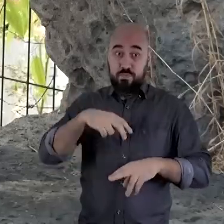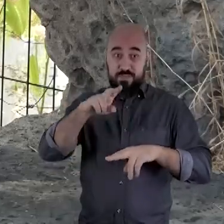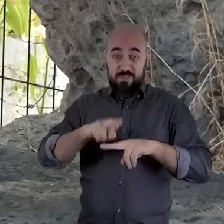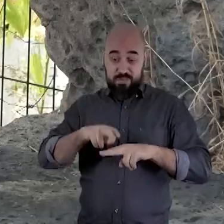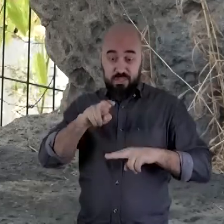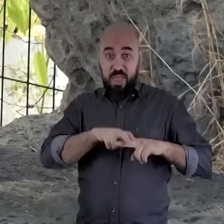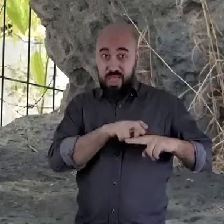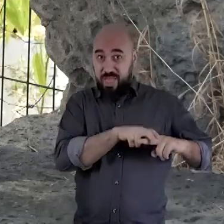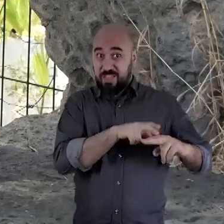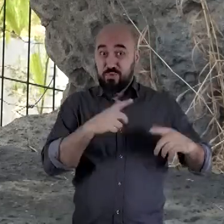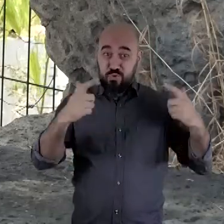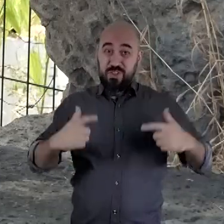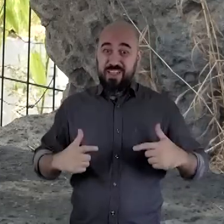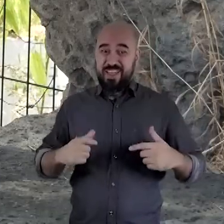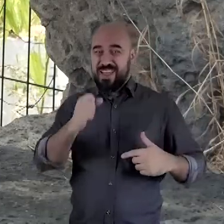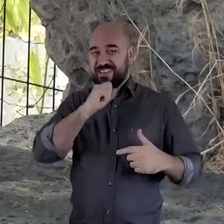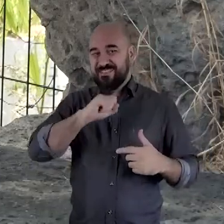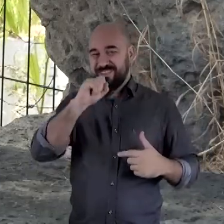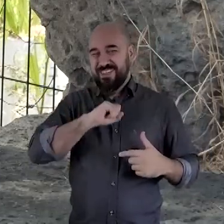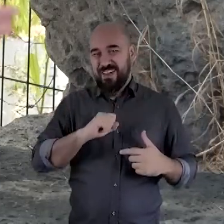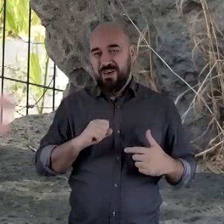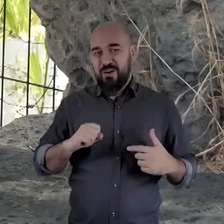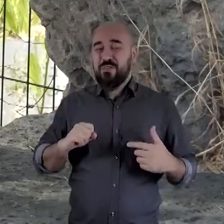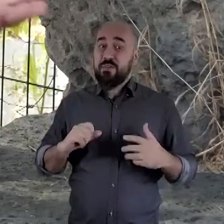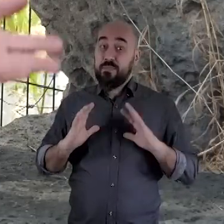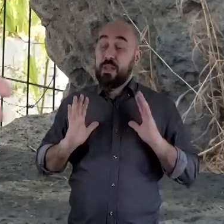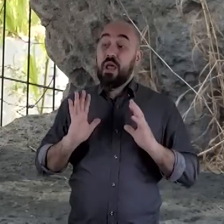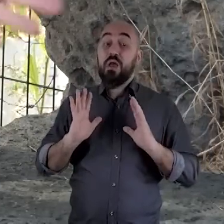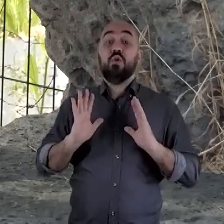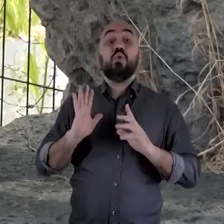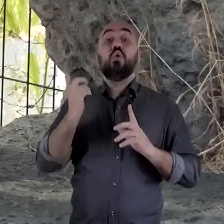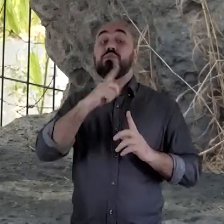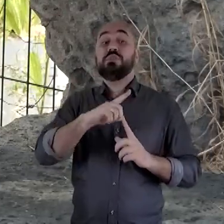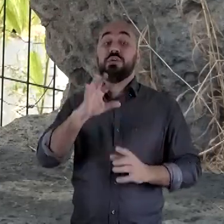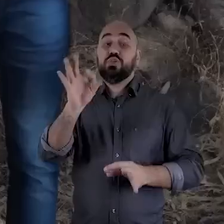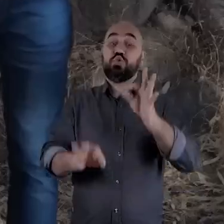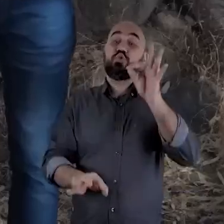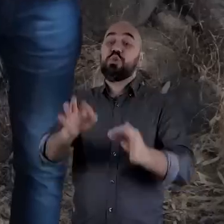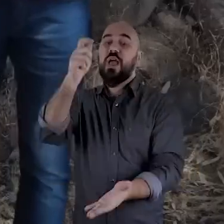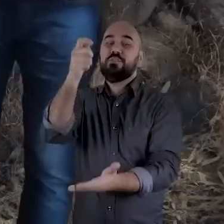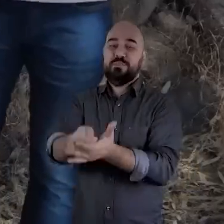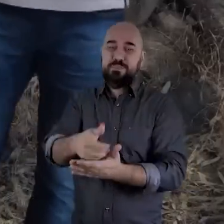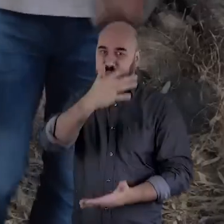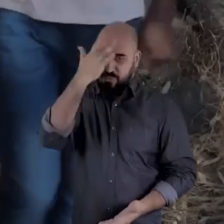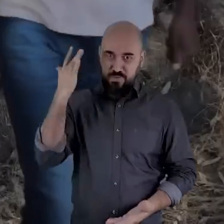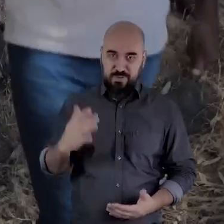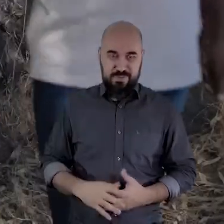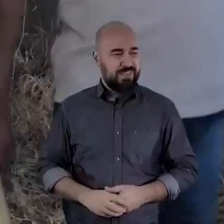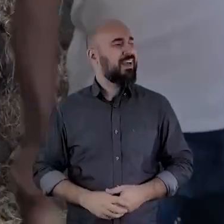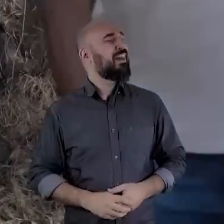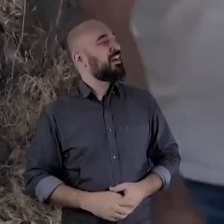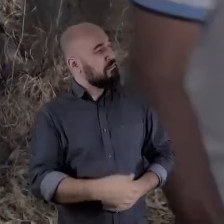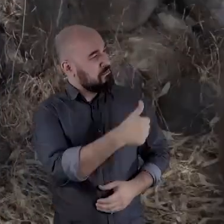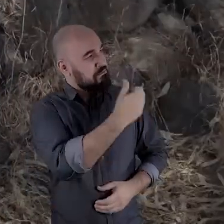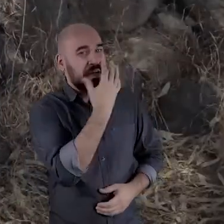dos anciãos e mais velhos da cidade para julgar as pessoas, como você disse. Então vamos lá, vem com a gente.